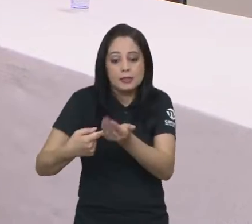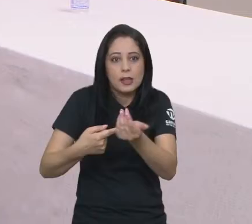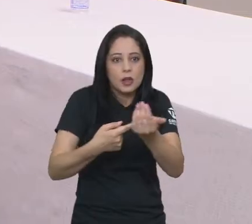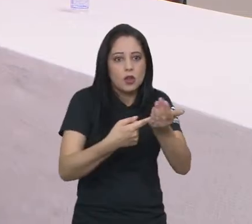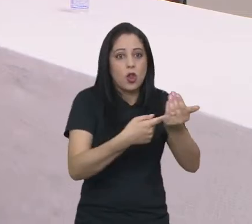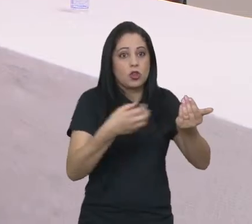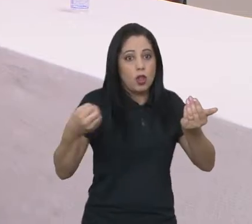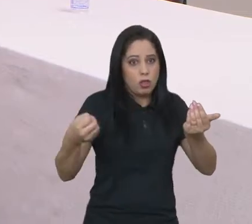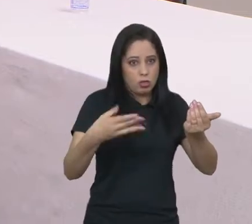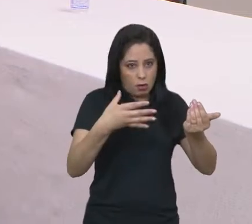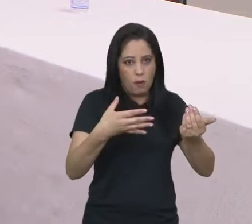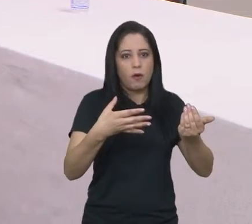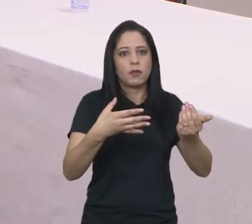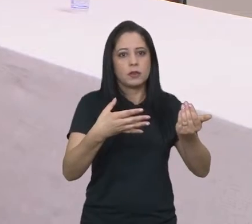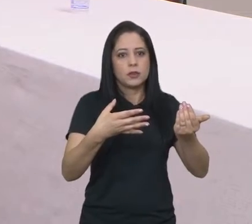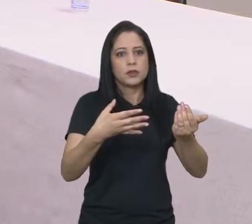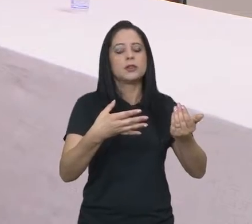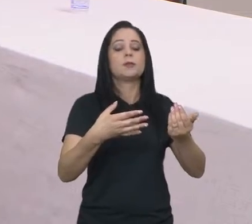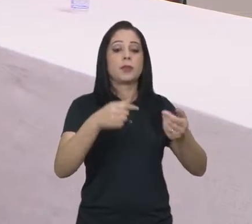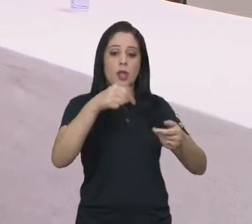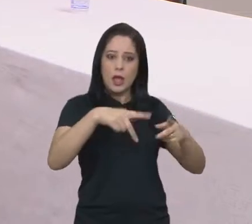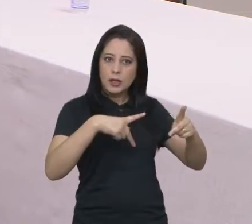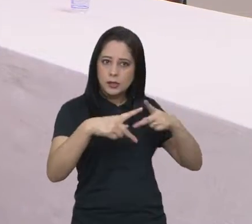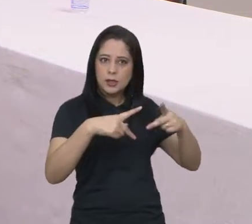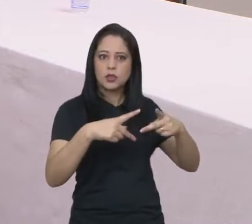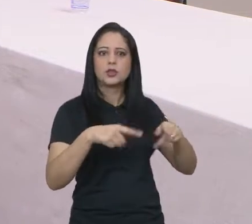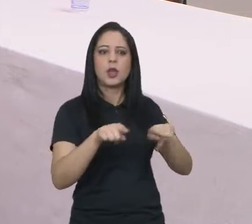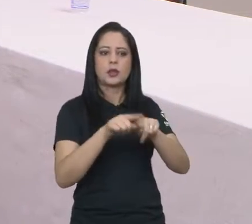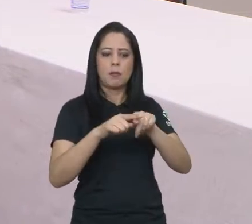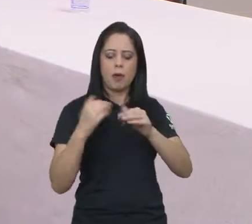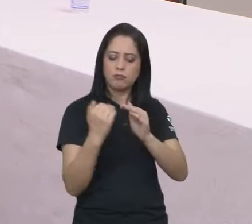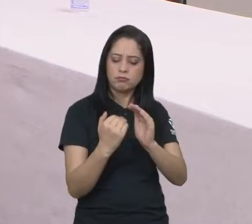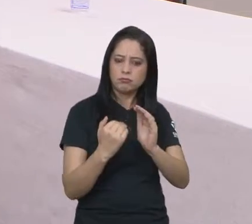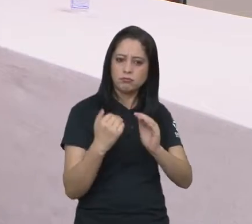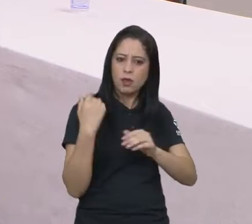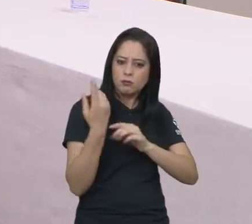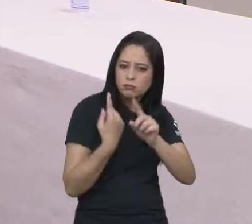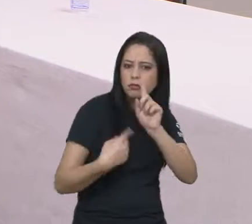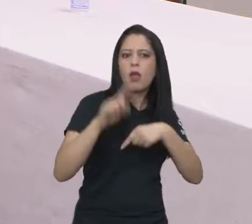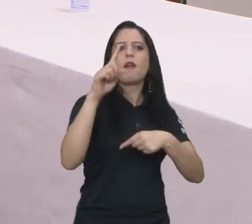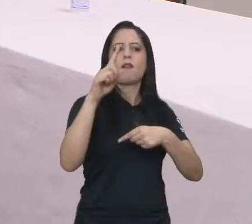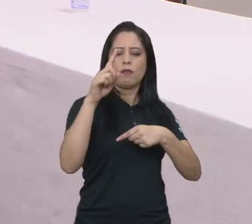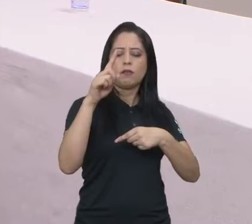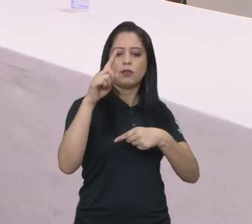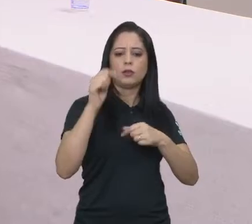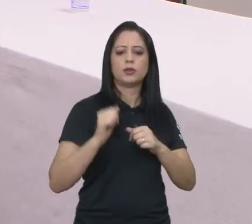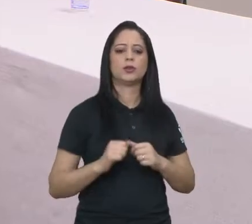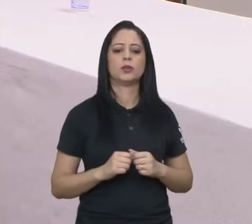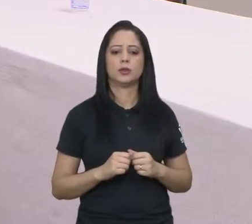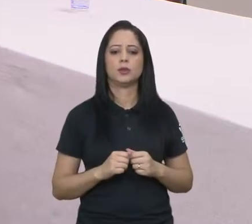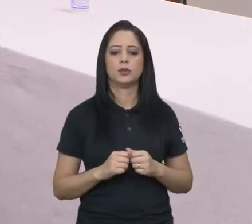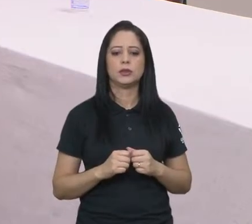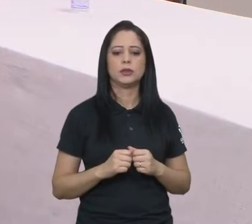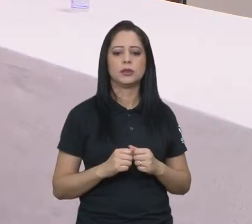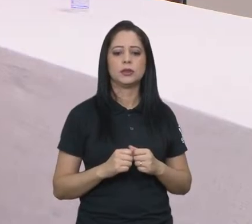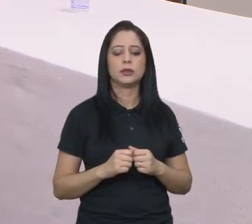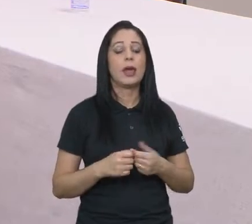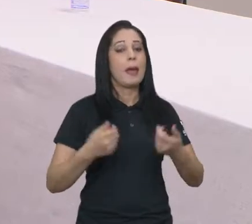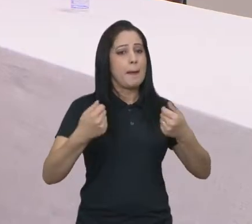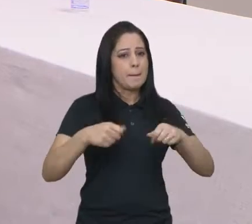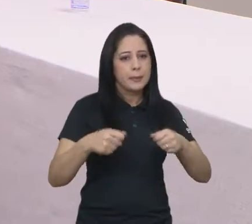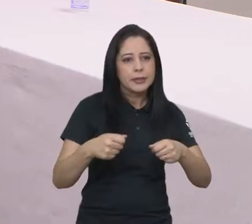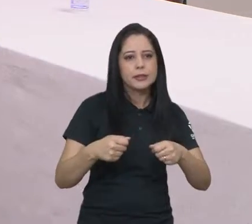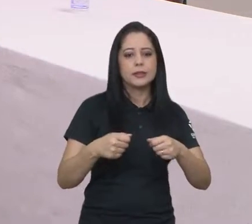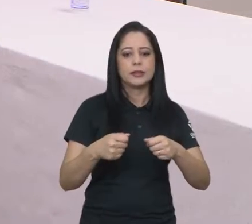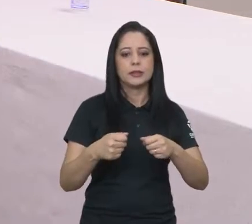dessas novas tecnologias e São José dos Campos também nisso avançar para que nós tenhamos, né,